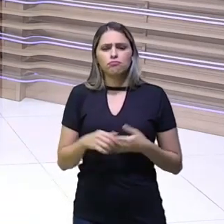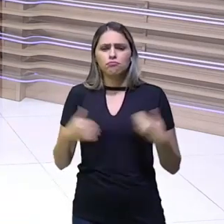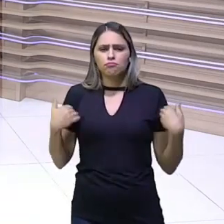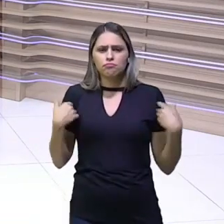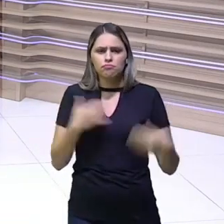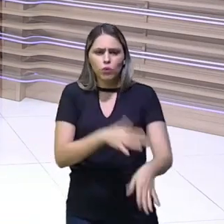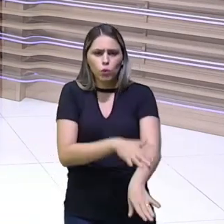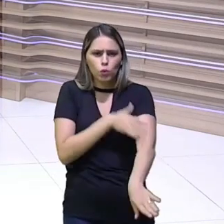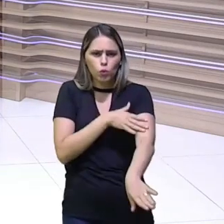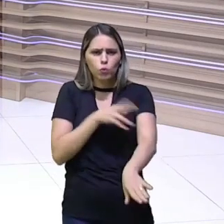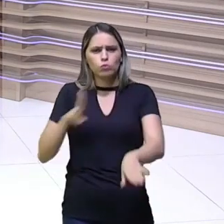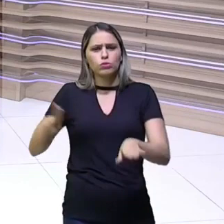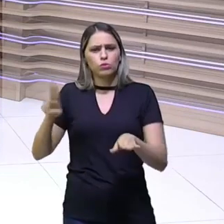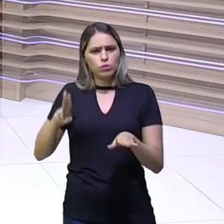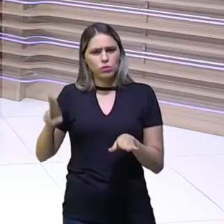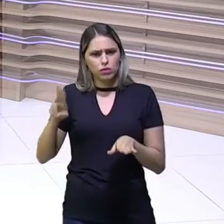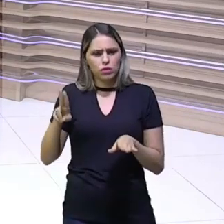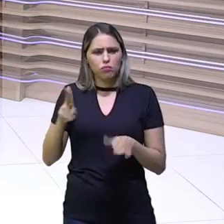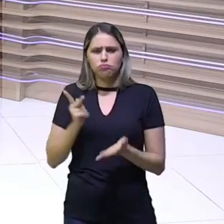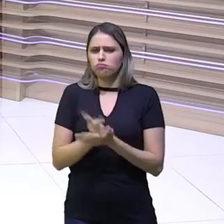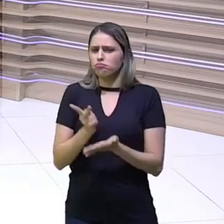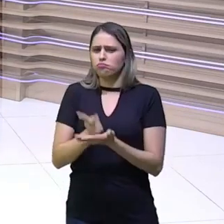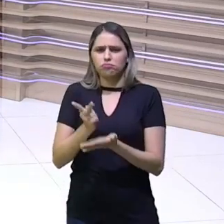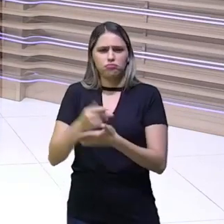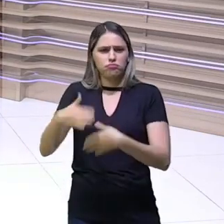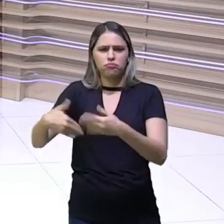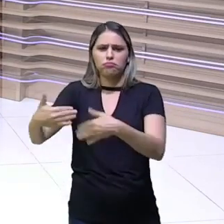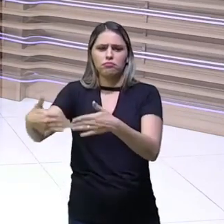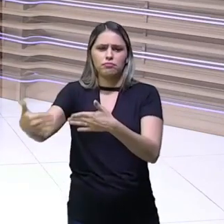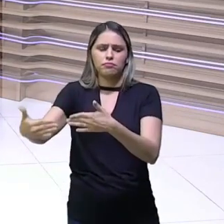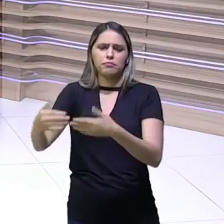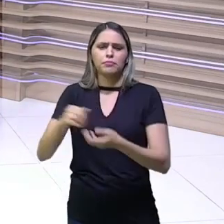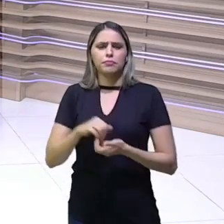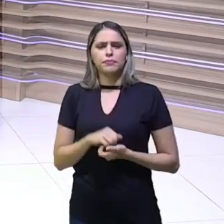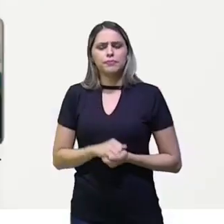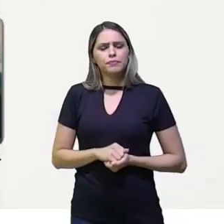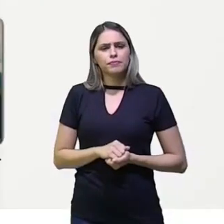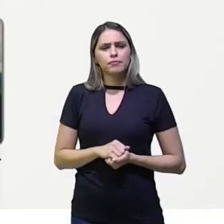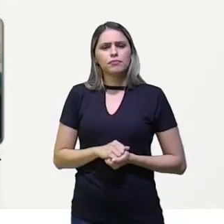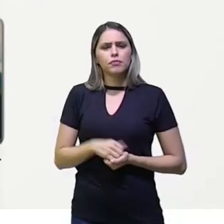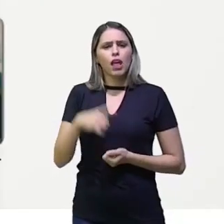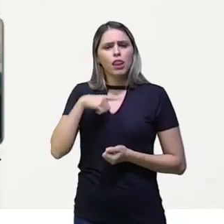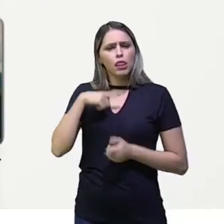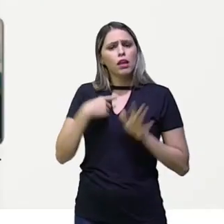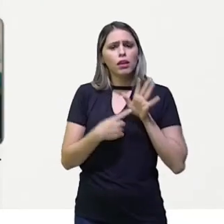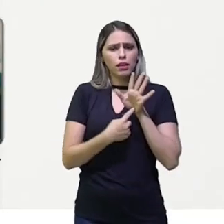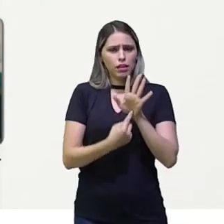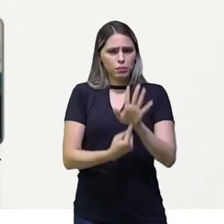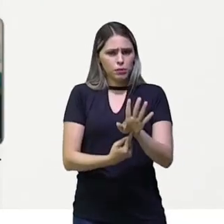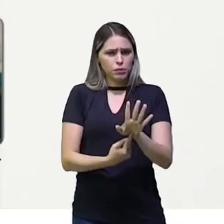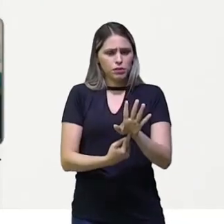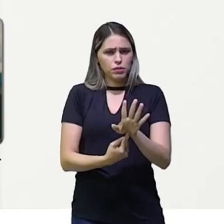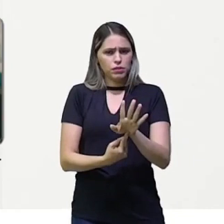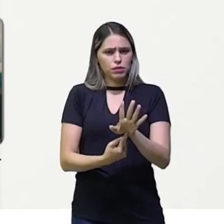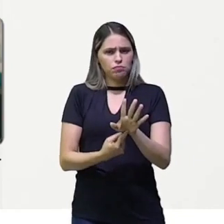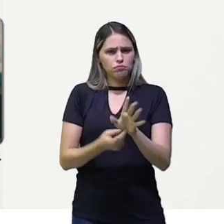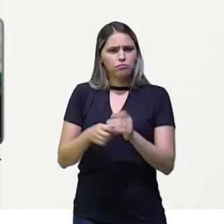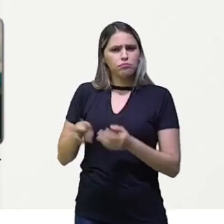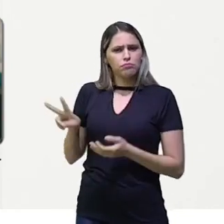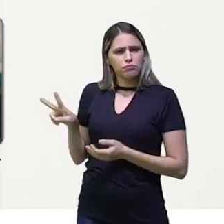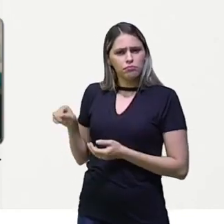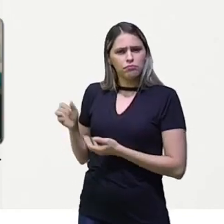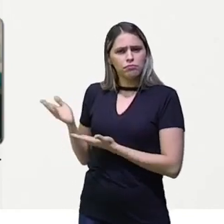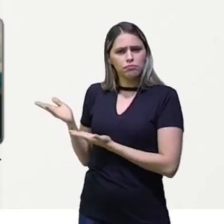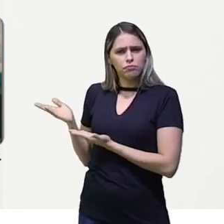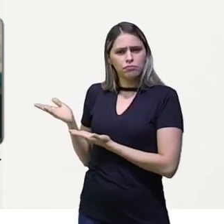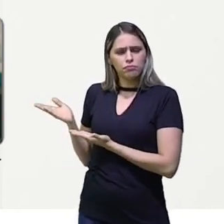e meia e assim por diante. Aqui nós temos essa demonstração, né? Eram